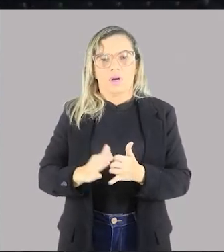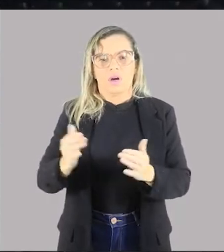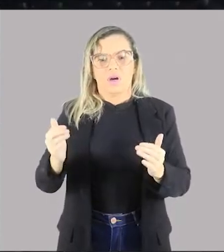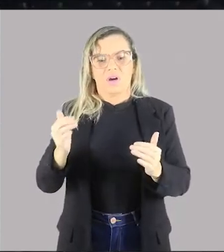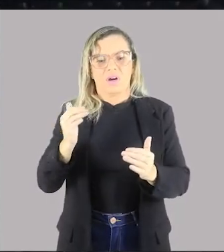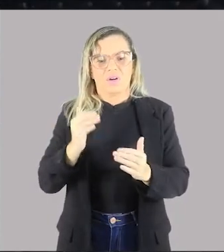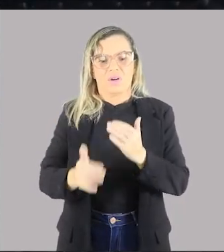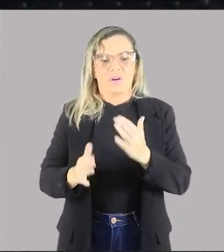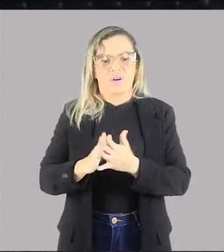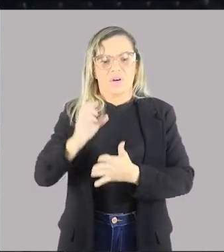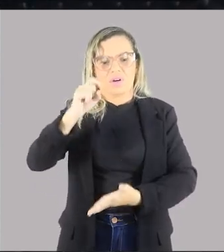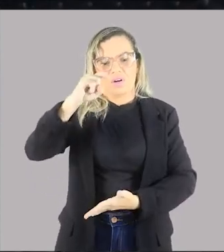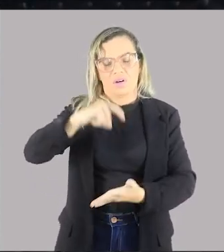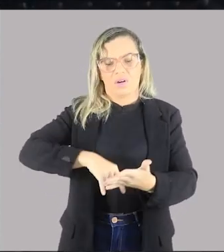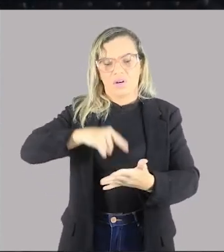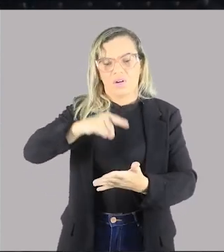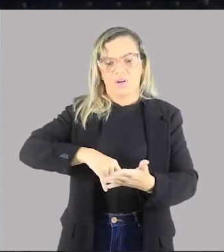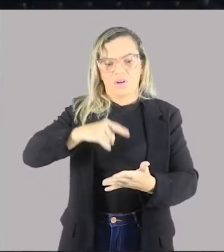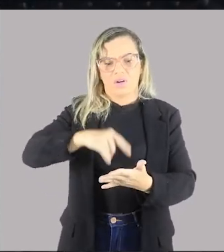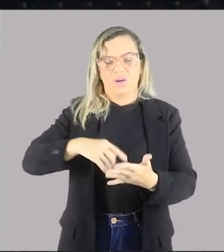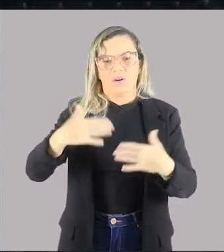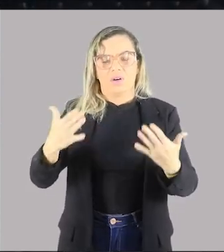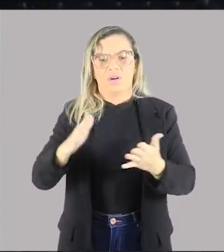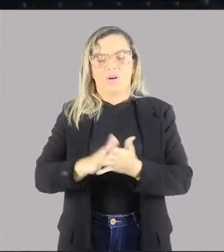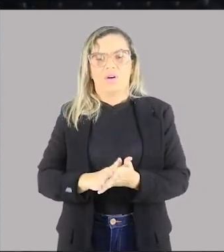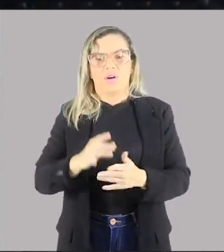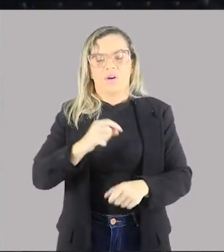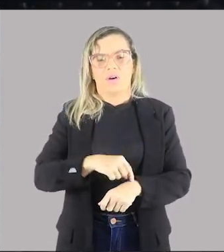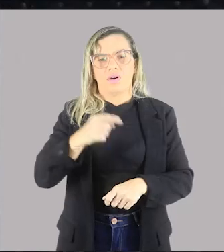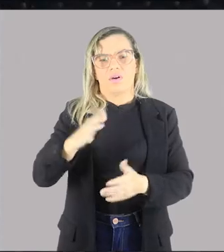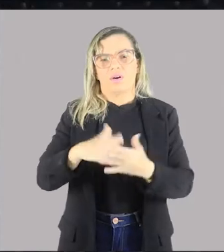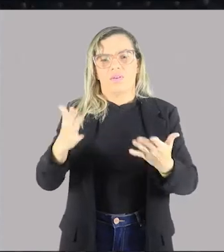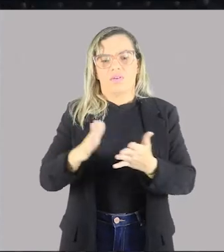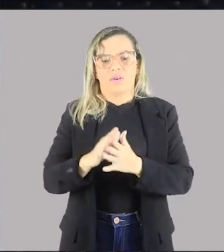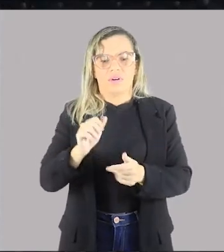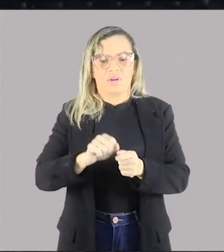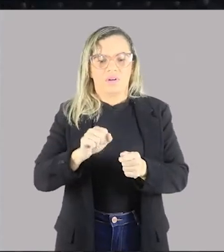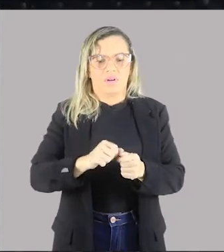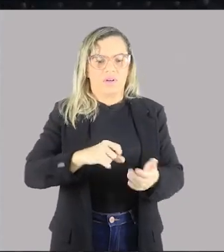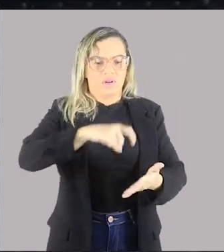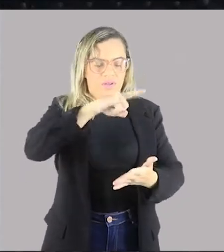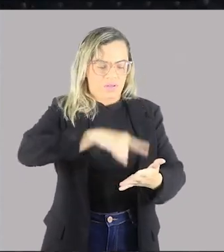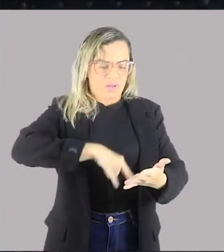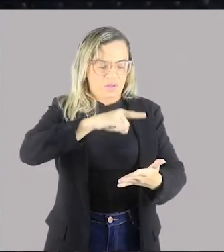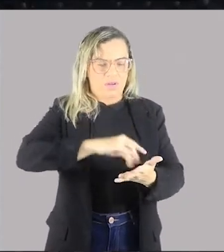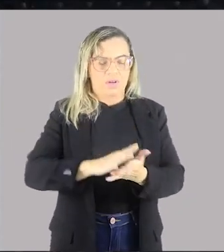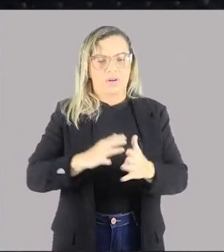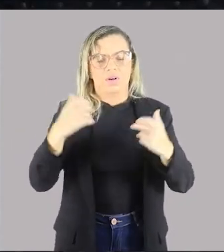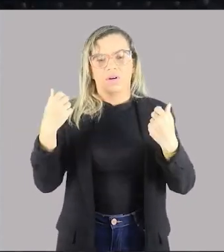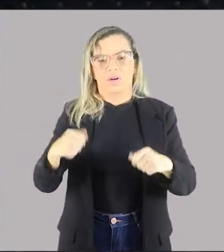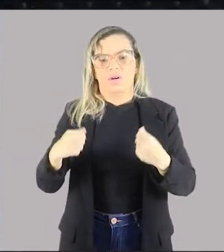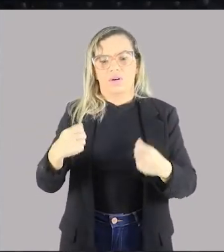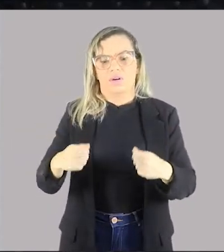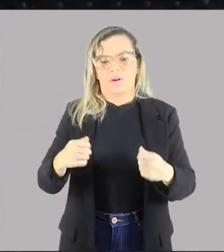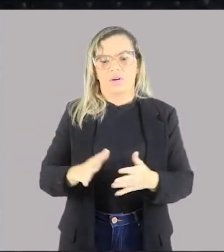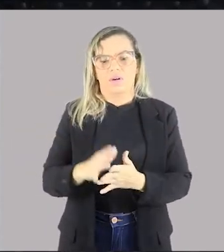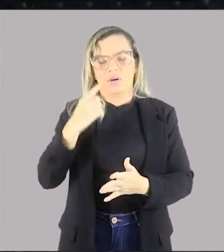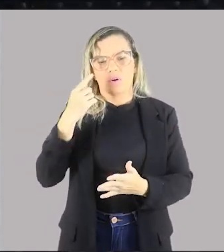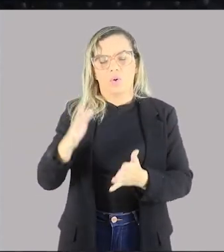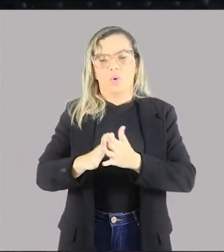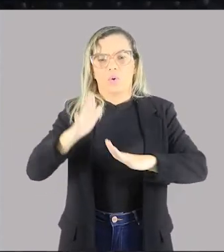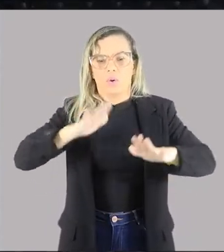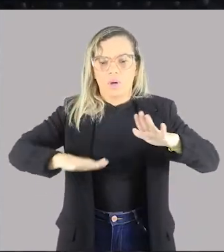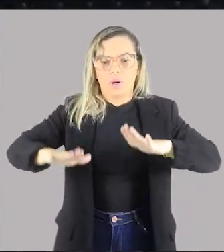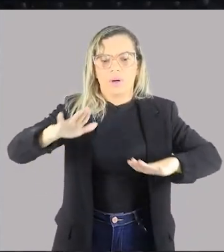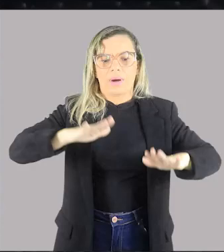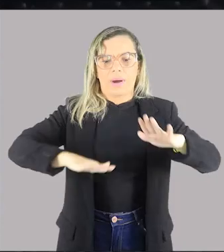que, momentaneamente, um servidor público precise retirar um documento, que ele precise observar com mais cuidado,